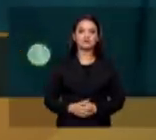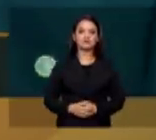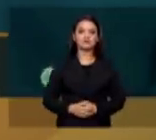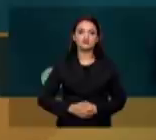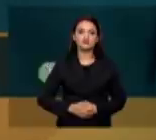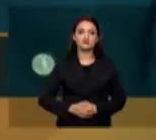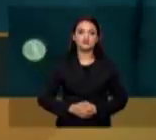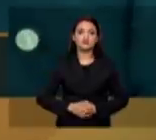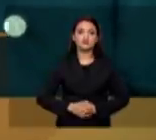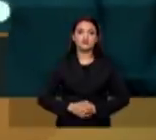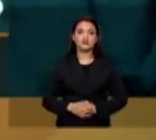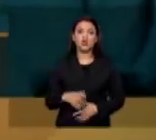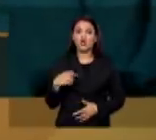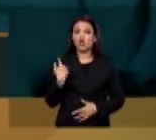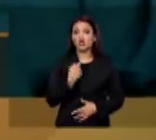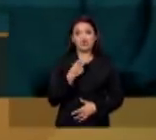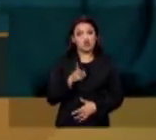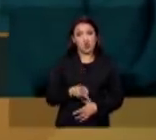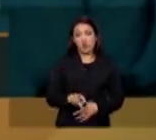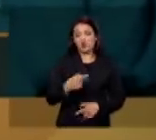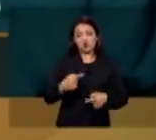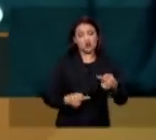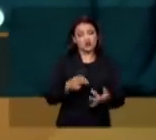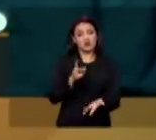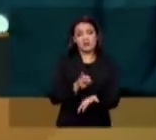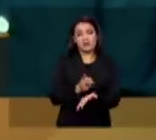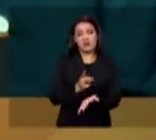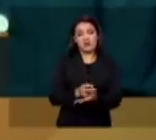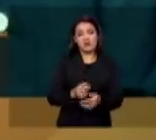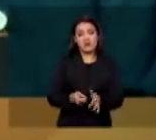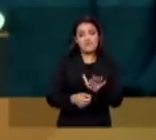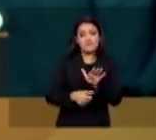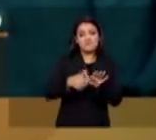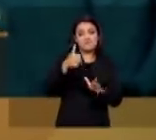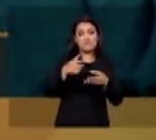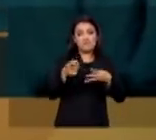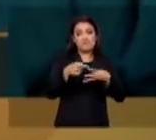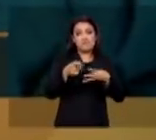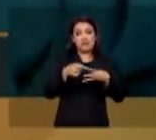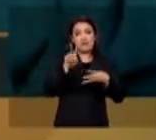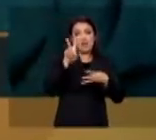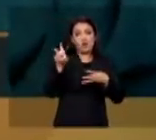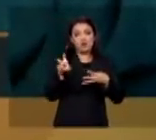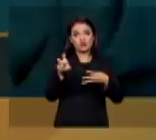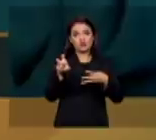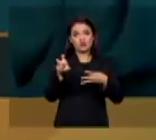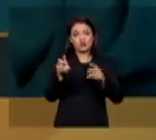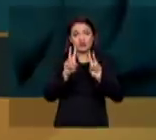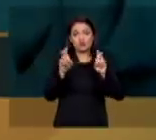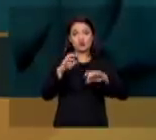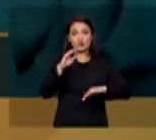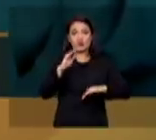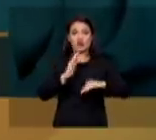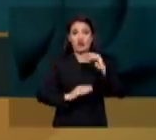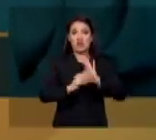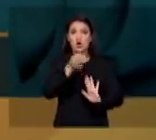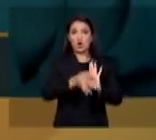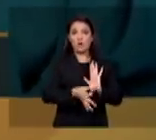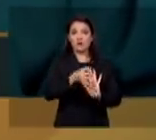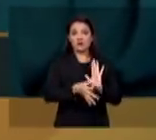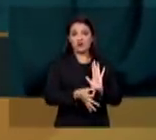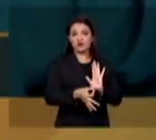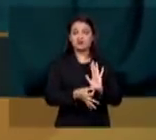estamos na primeira matéria, que é a matéria alusiva à incompetência. E ministro precisamos Marco